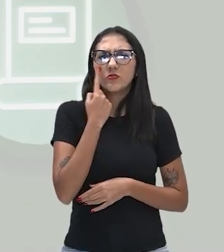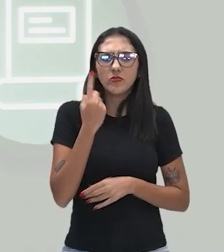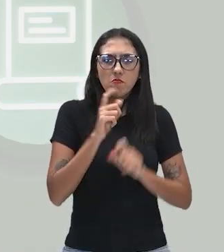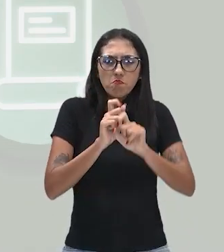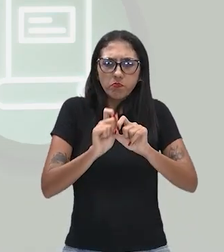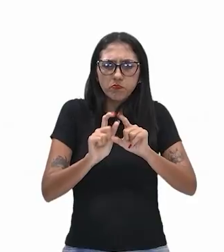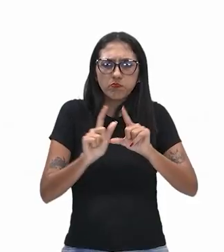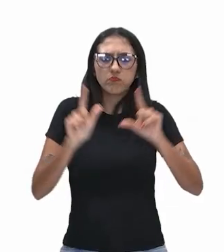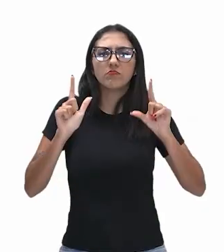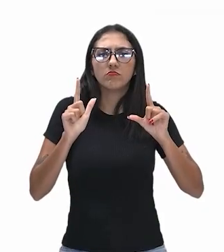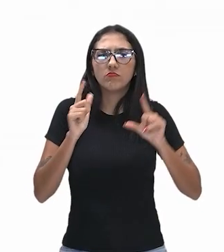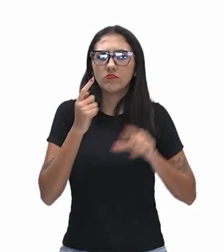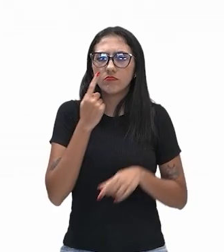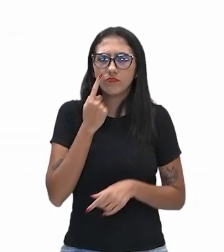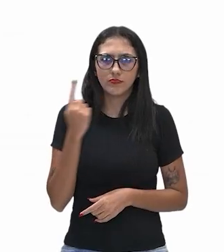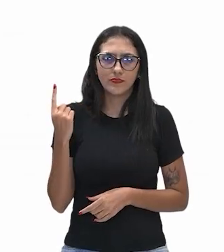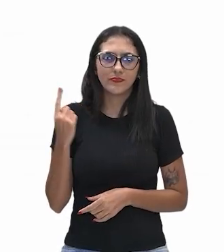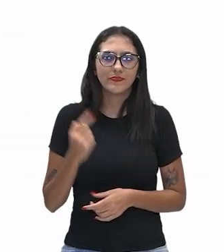pequeno pacote. Dá só uma olhada.